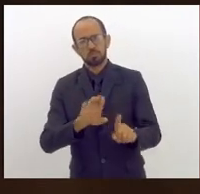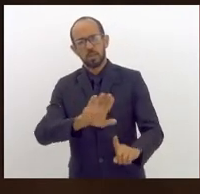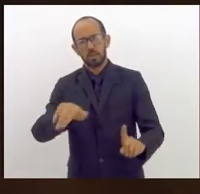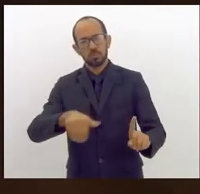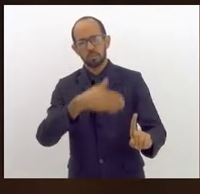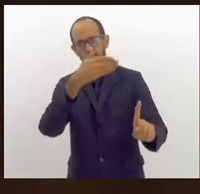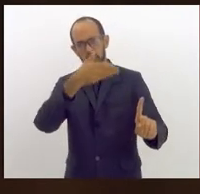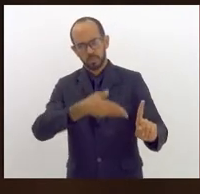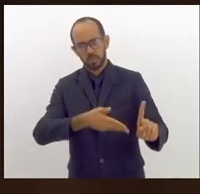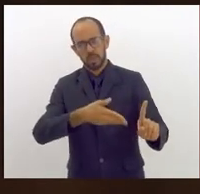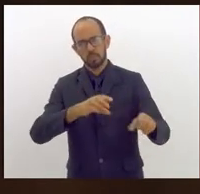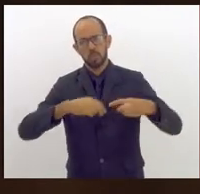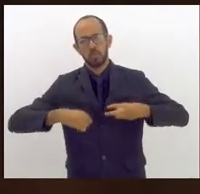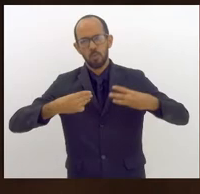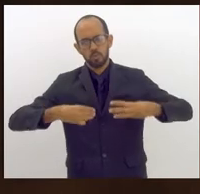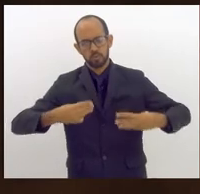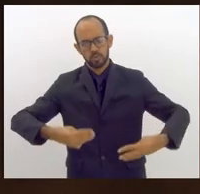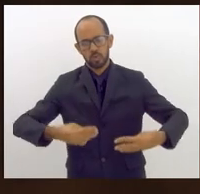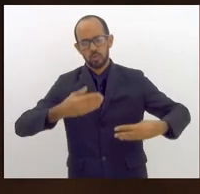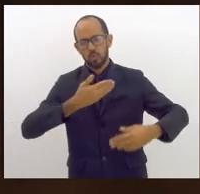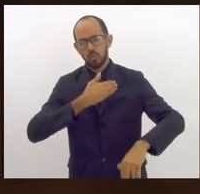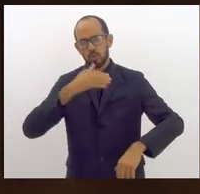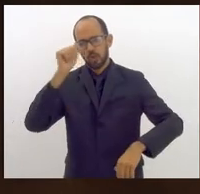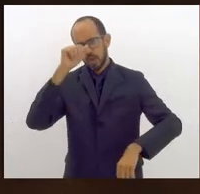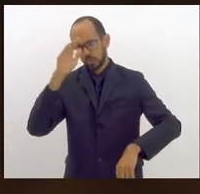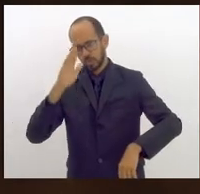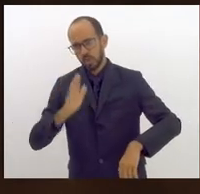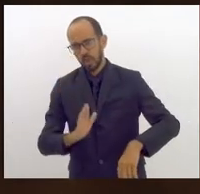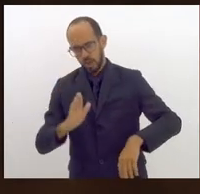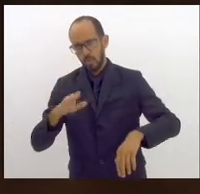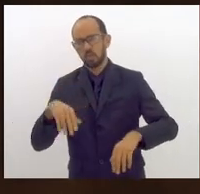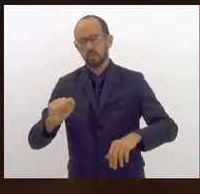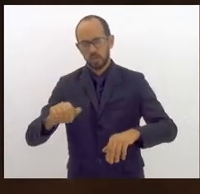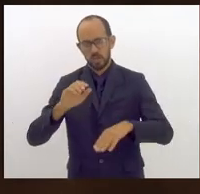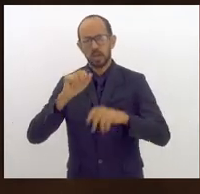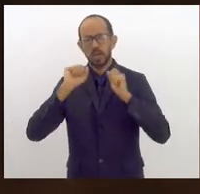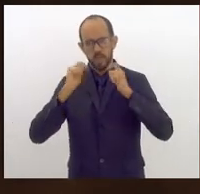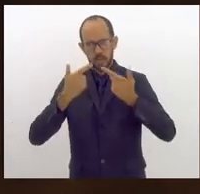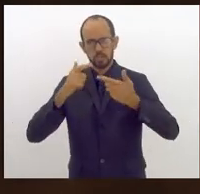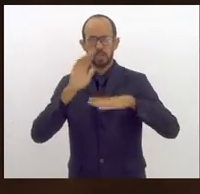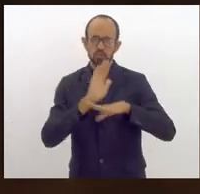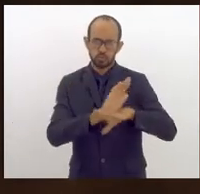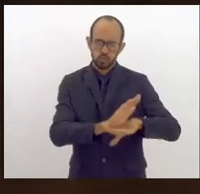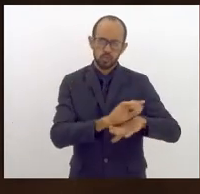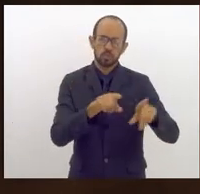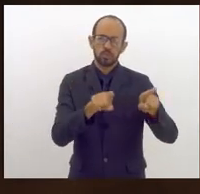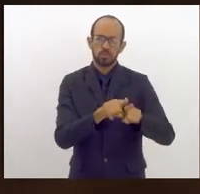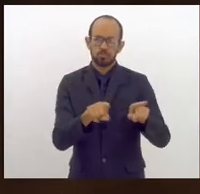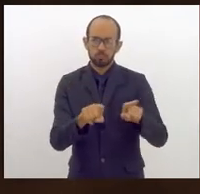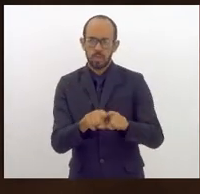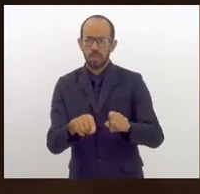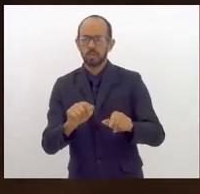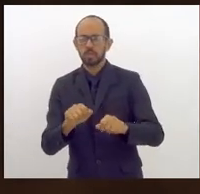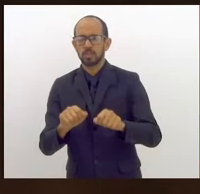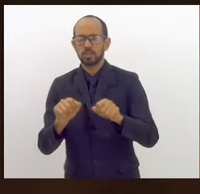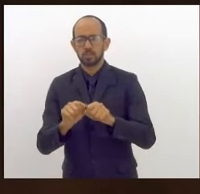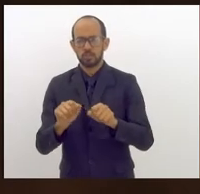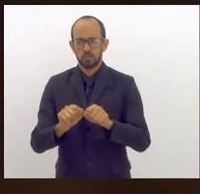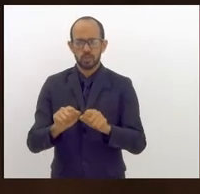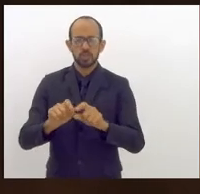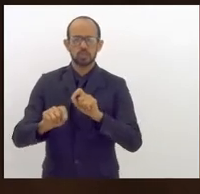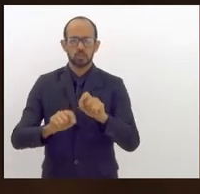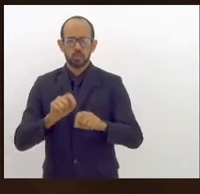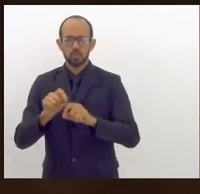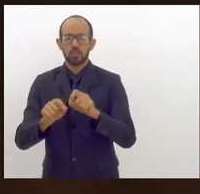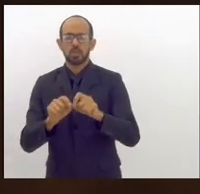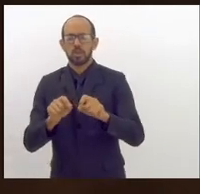Legislativa tinha garantido um recurso para ajudar na diante das reforma do Museu Nacional e isso Acabou acabou redundando na